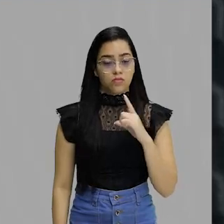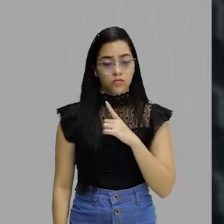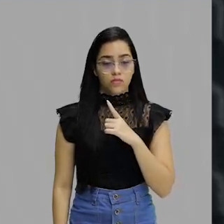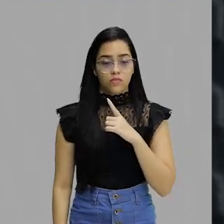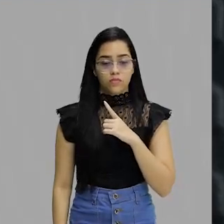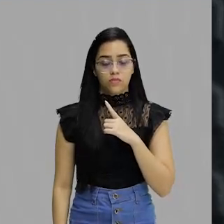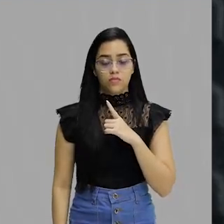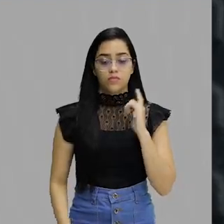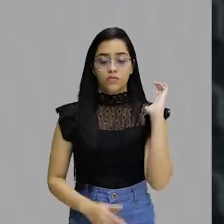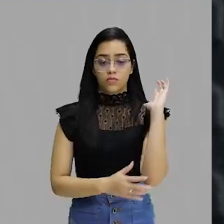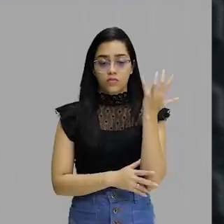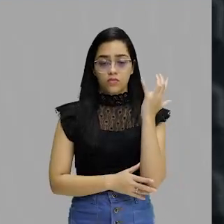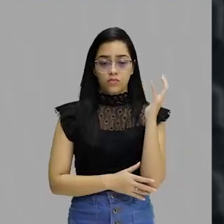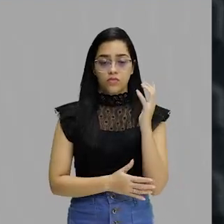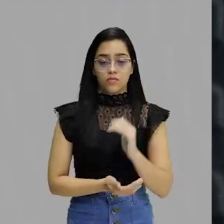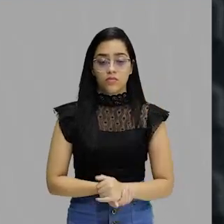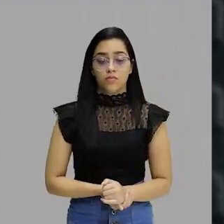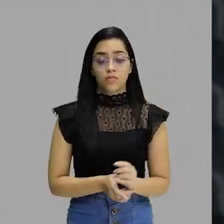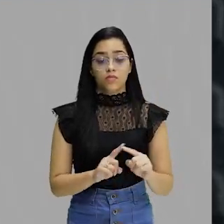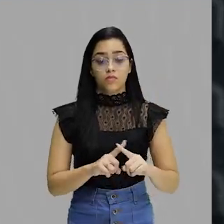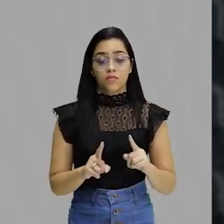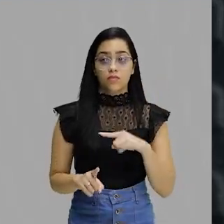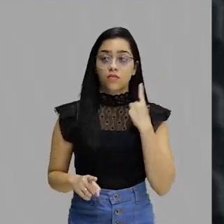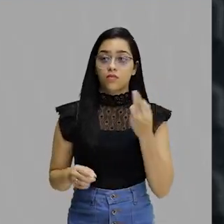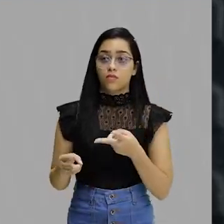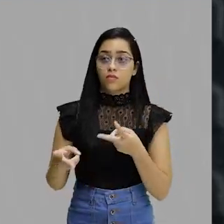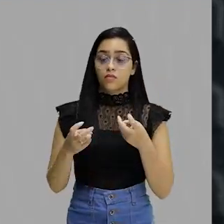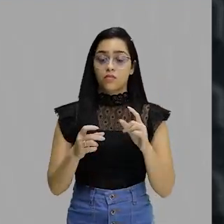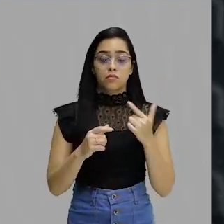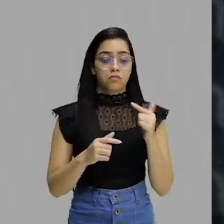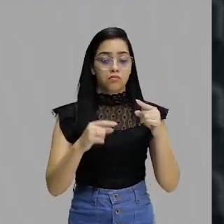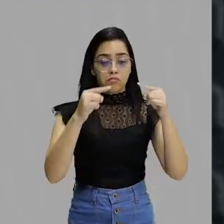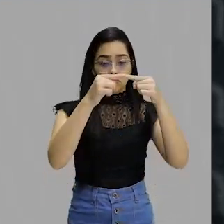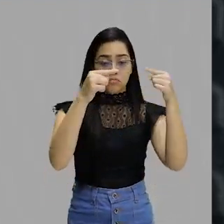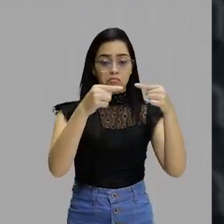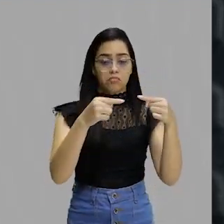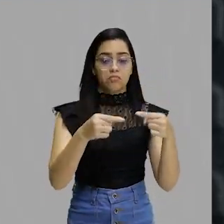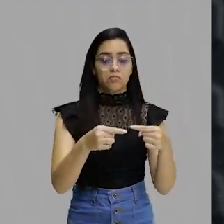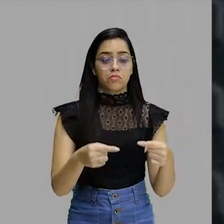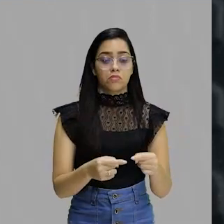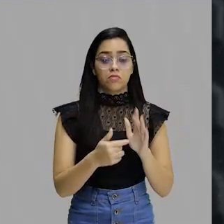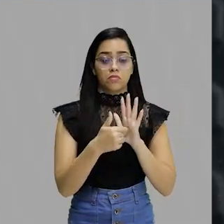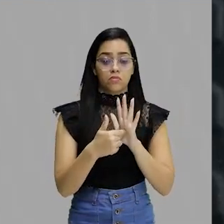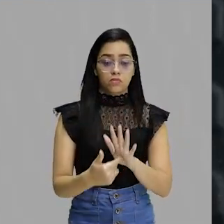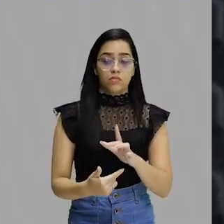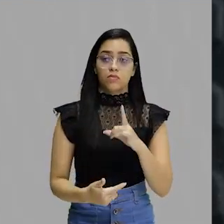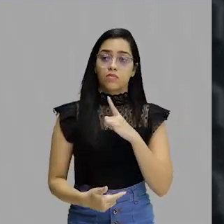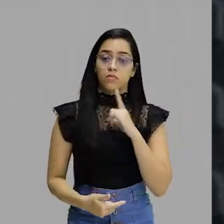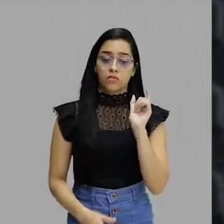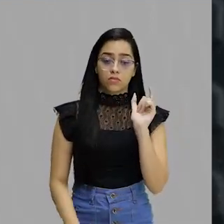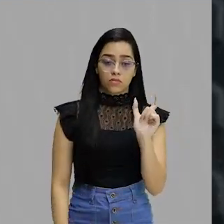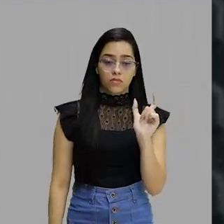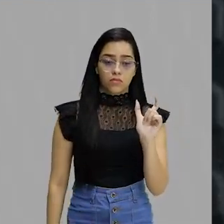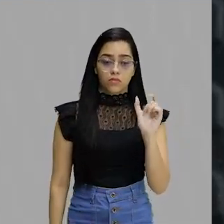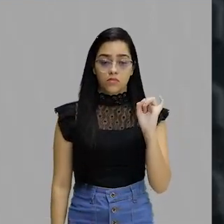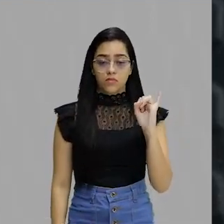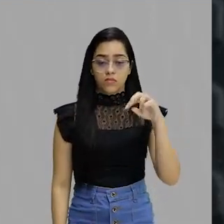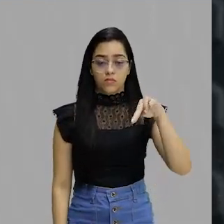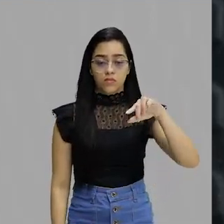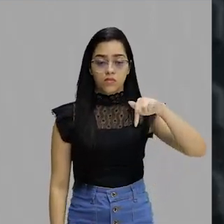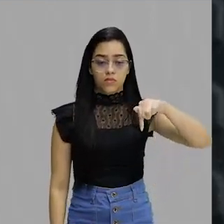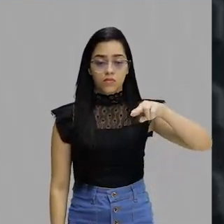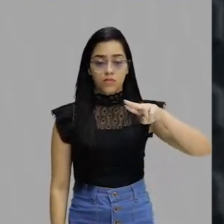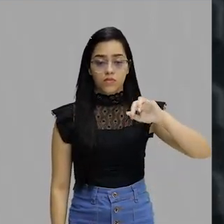inquilino das árvores. Mas nós vamos ver aqui que nenhuma alternativa apresenta a palavra